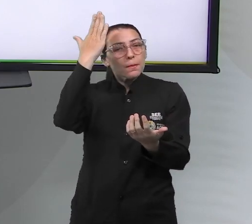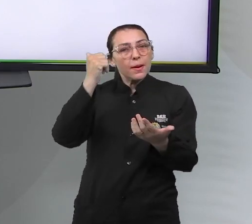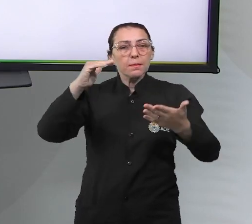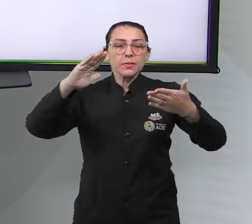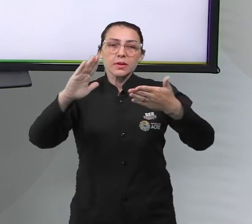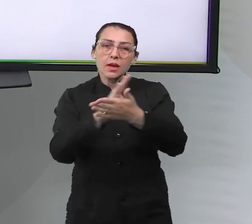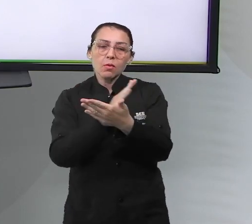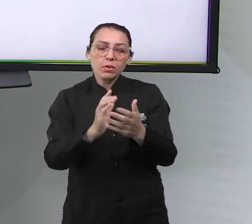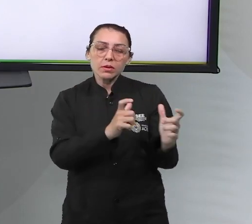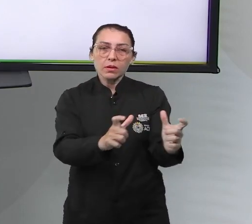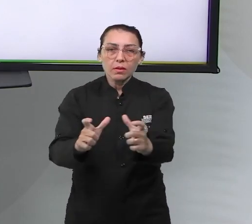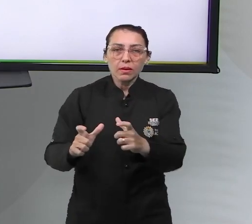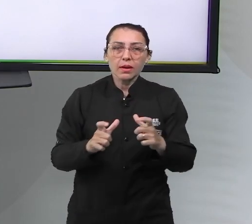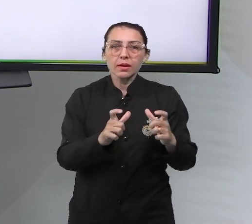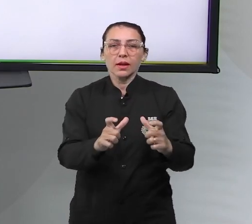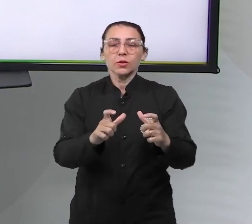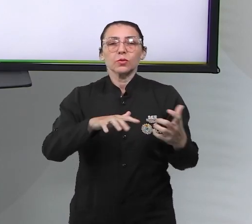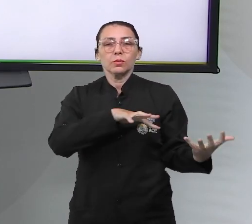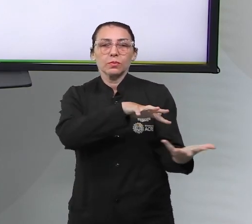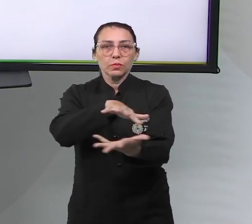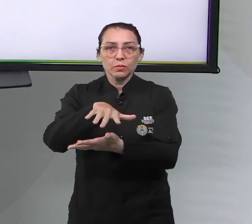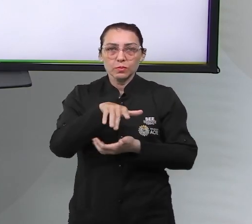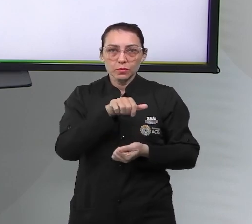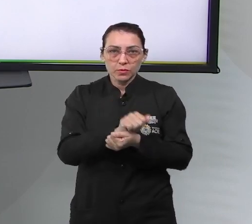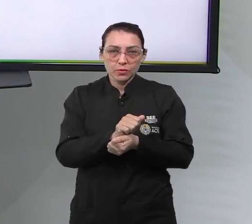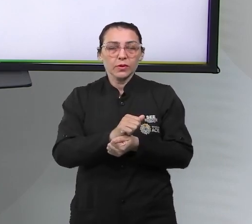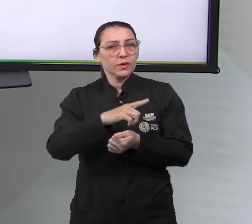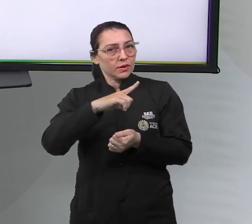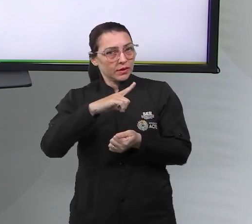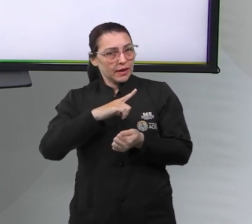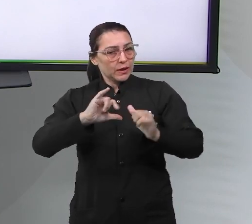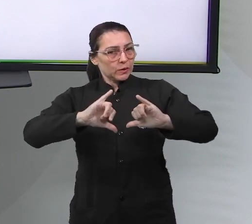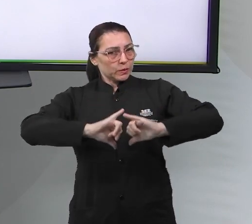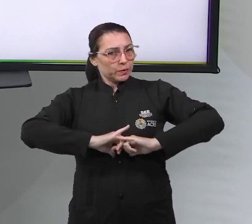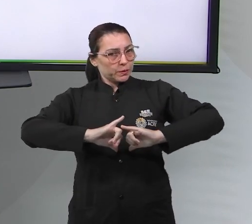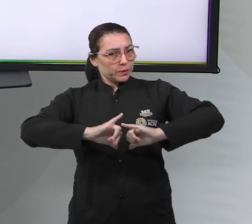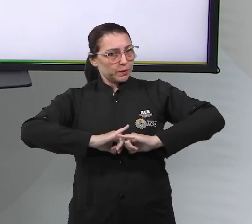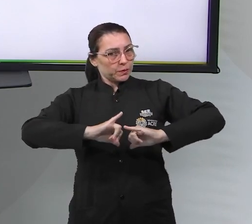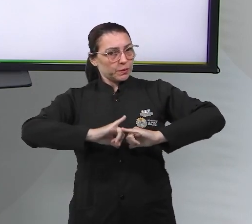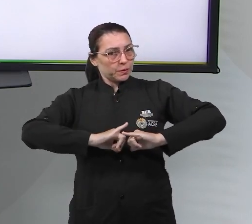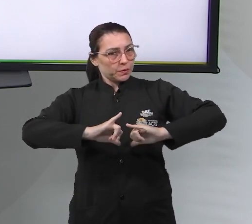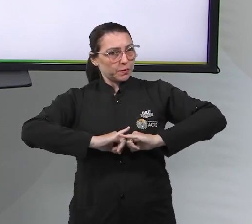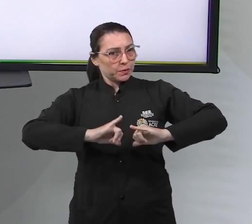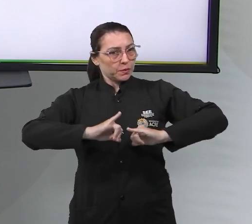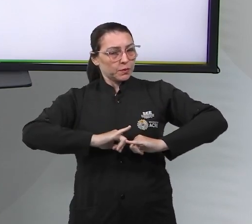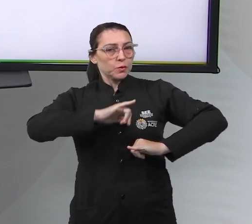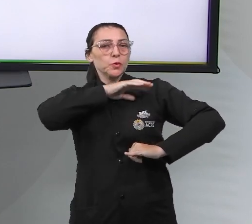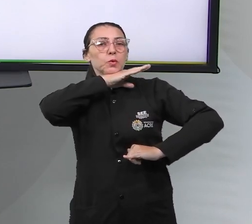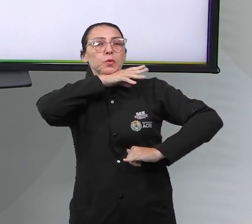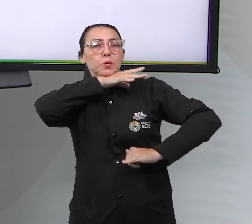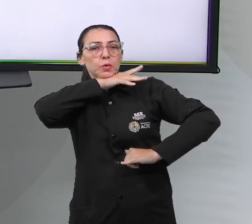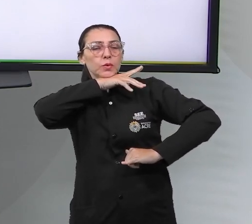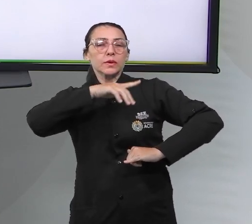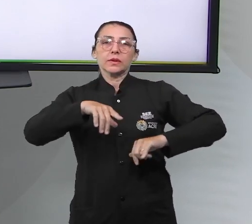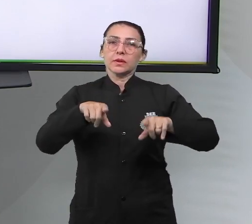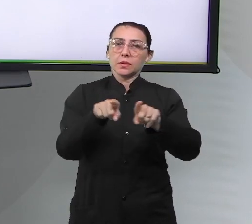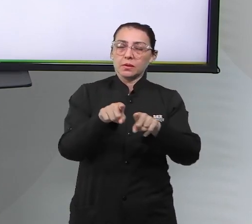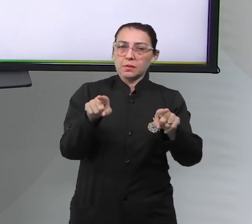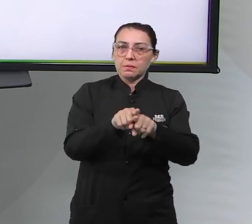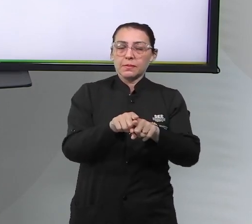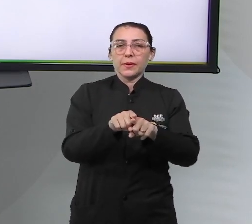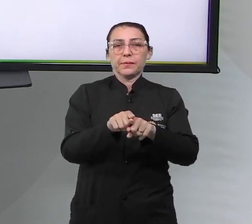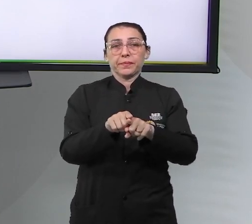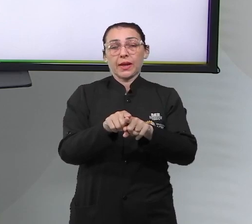algumas localidades do mundo acabam sofrendo com mazelas, tendo em vista que